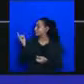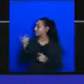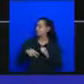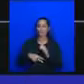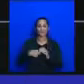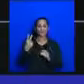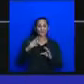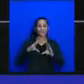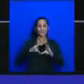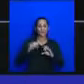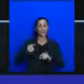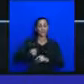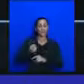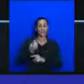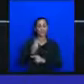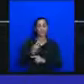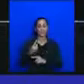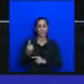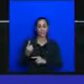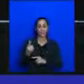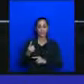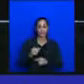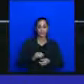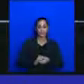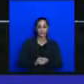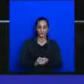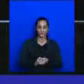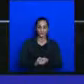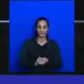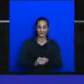Segunda bola é o número 41.